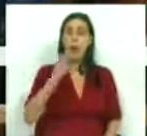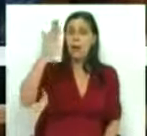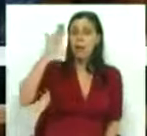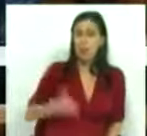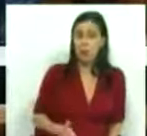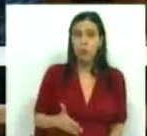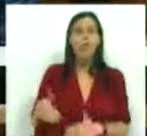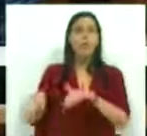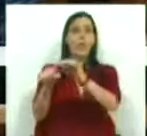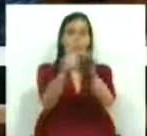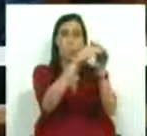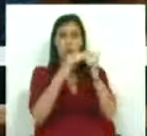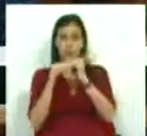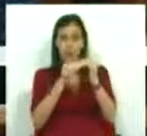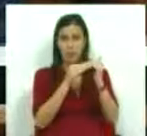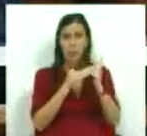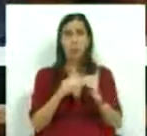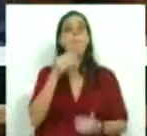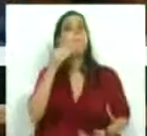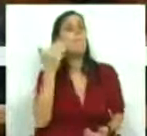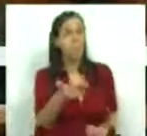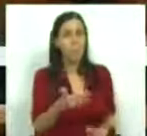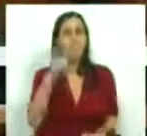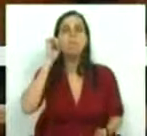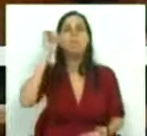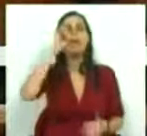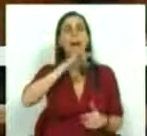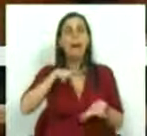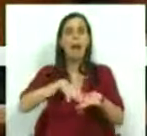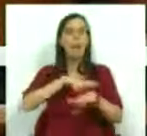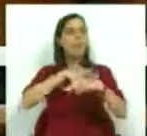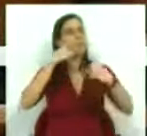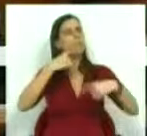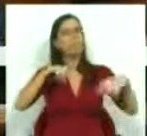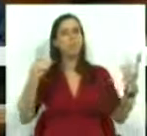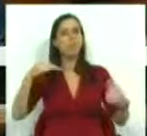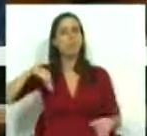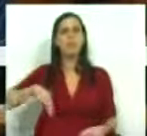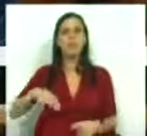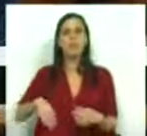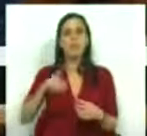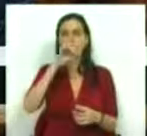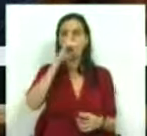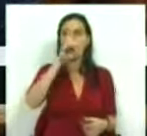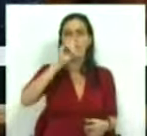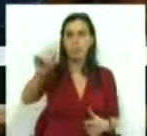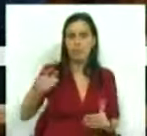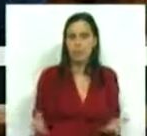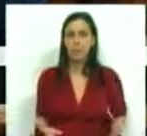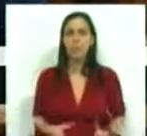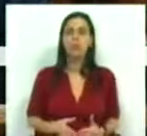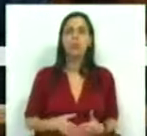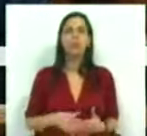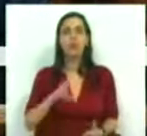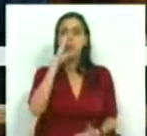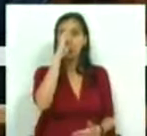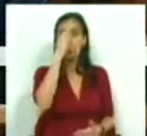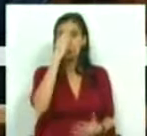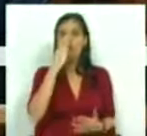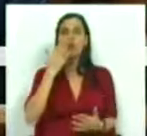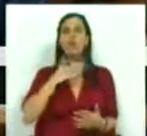justo e equitativo pedir a quem na administração pública tem rendimentos mais elevados um